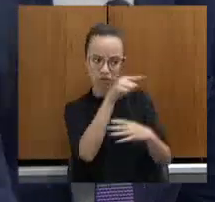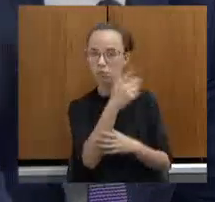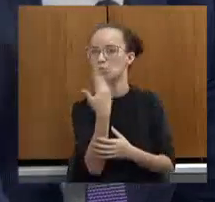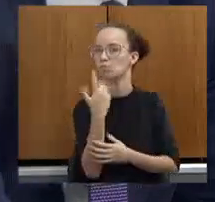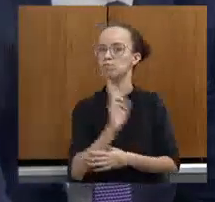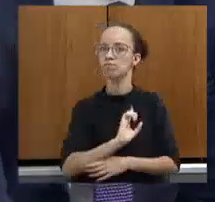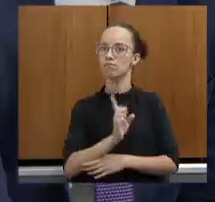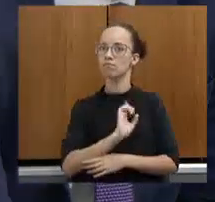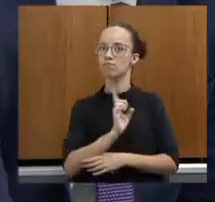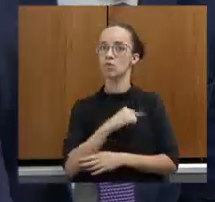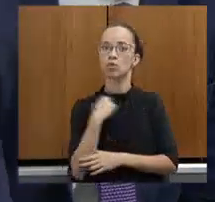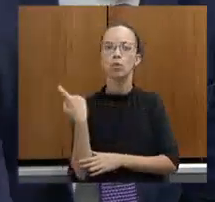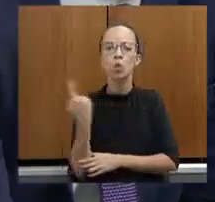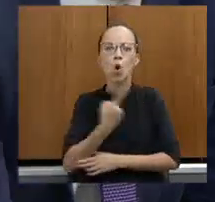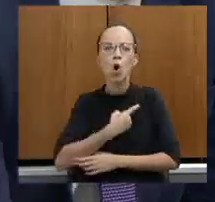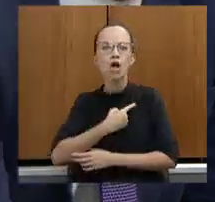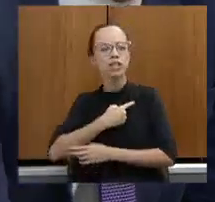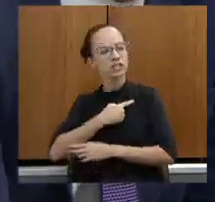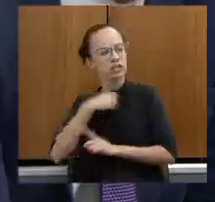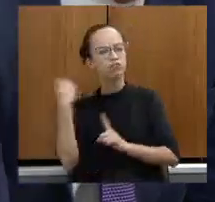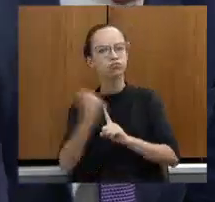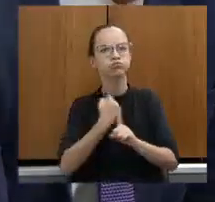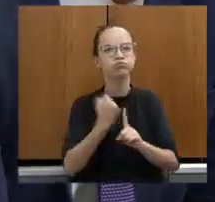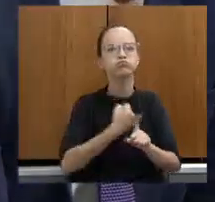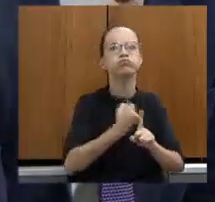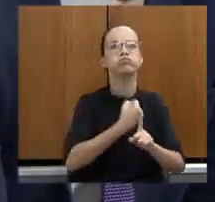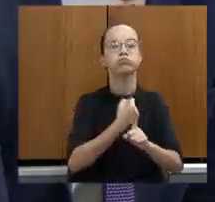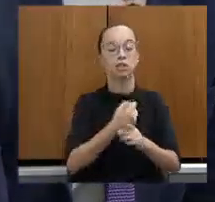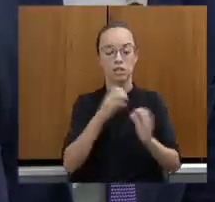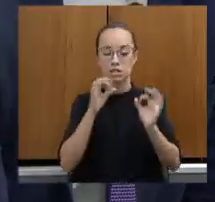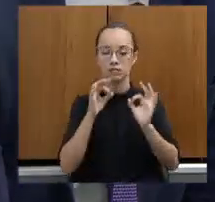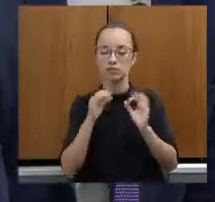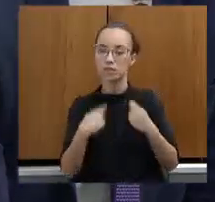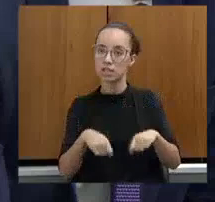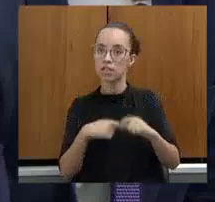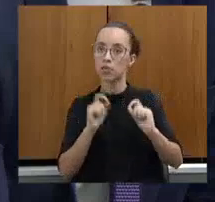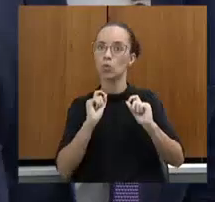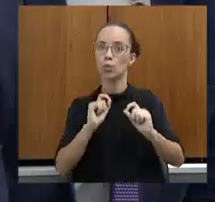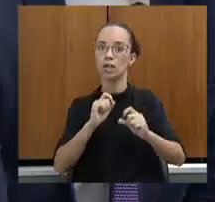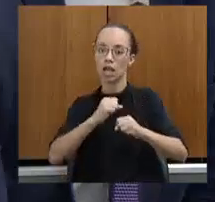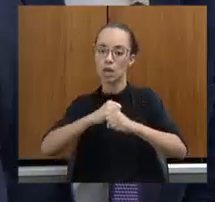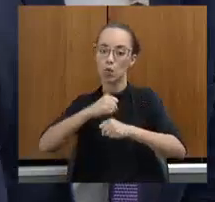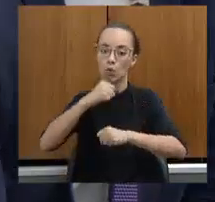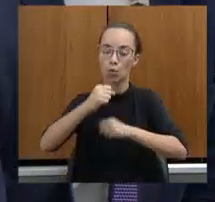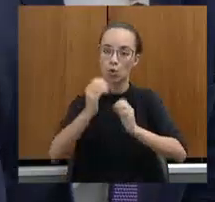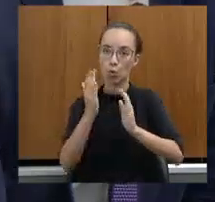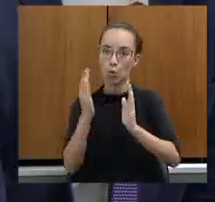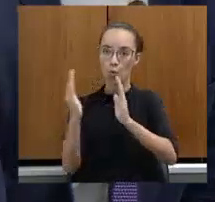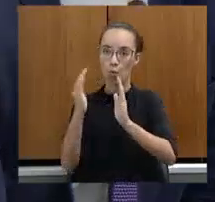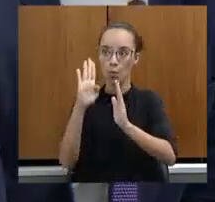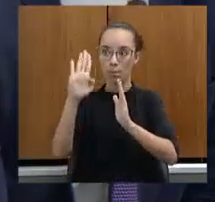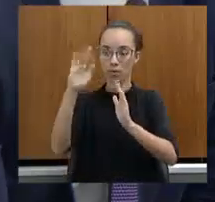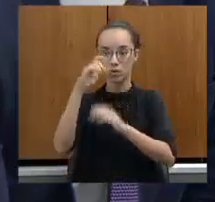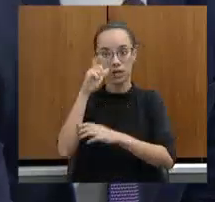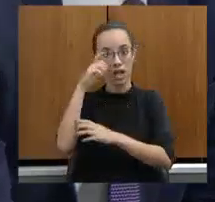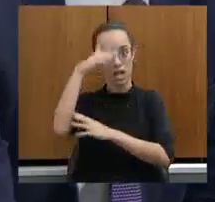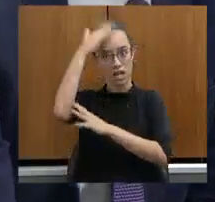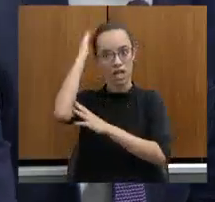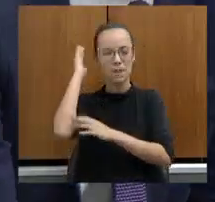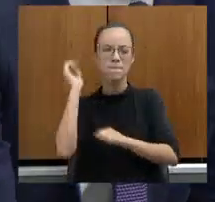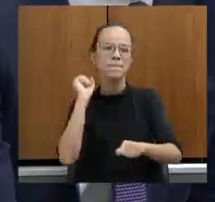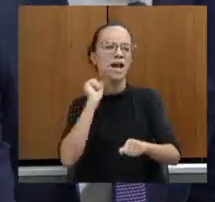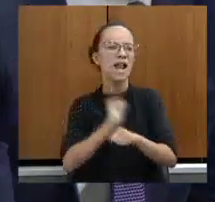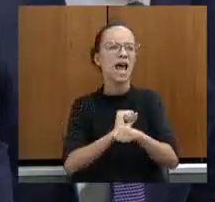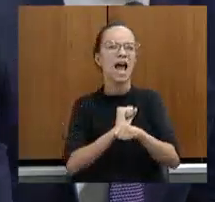esse governo nós estamos disputando versões e deveriamos num próximo Mandato do governo Zema parar de disputar